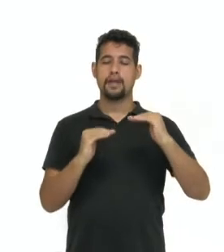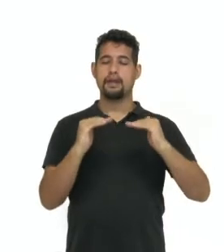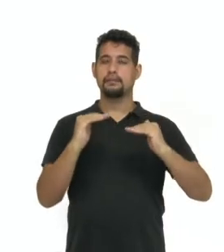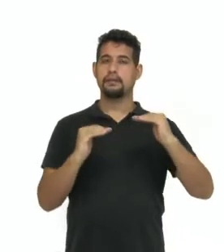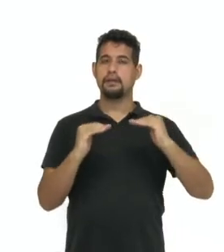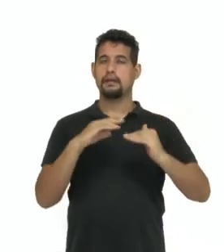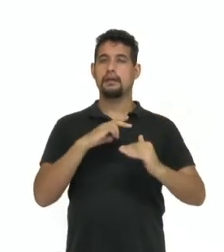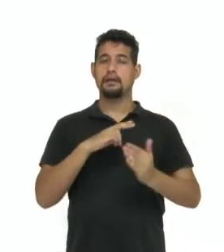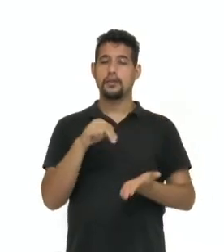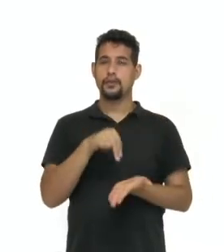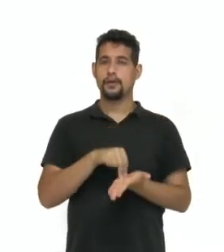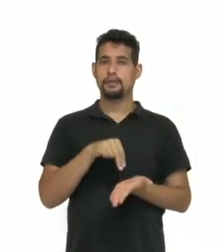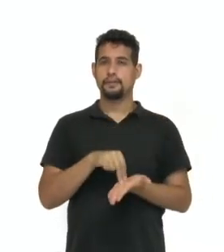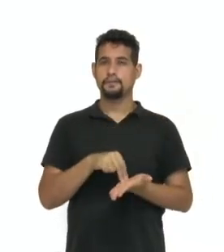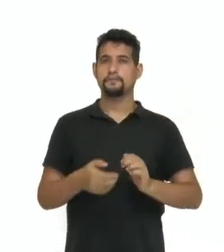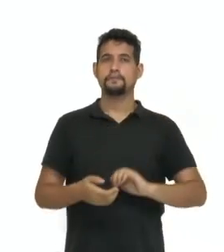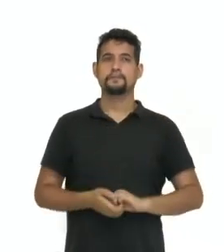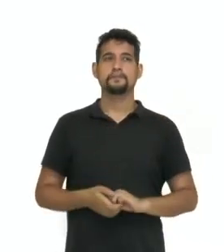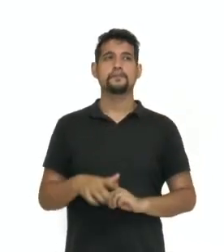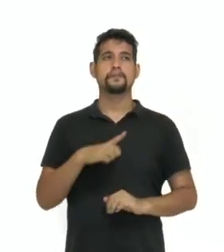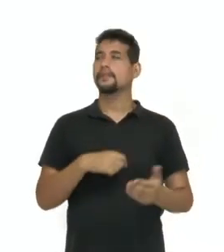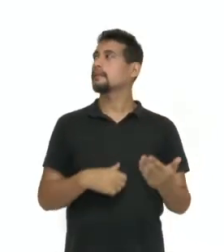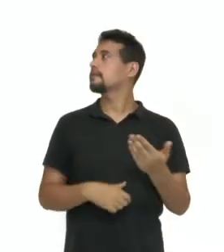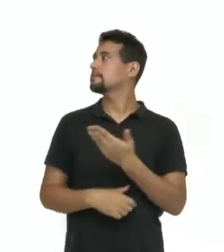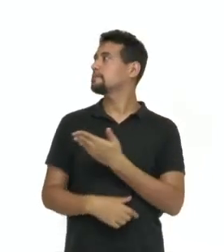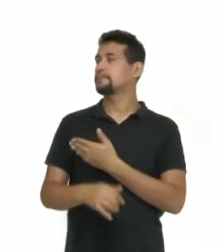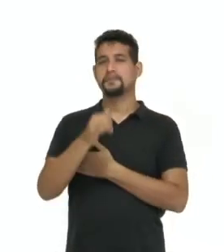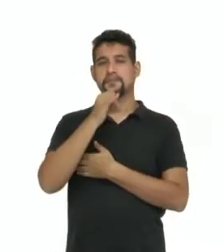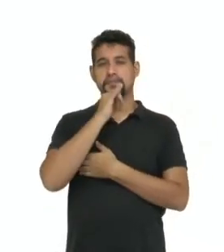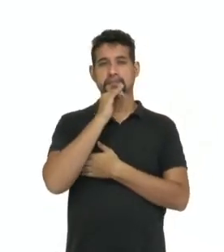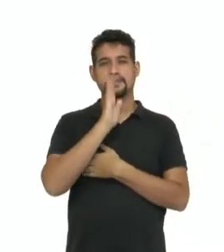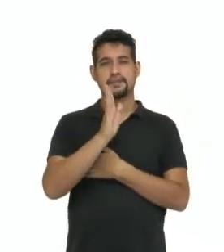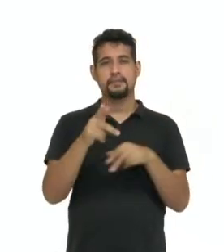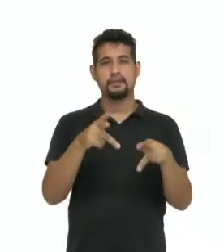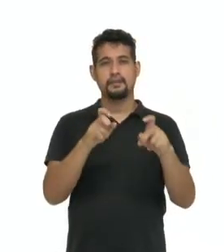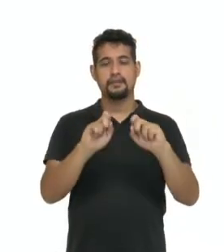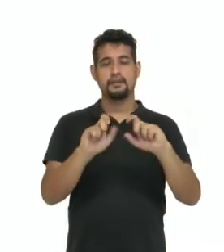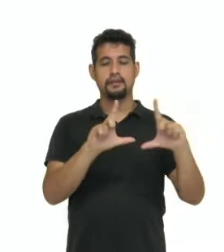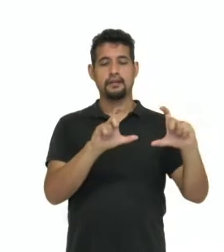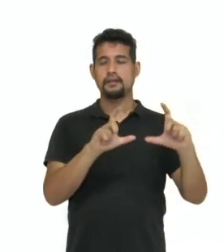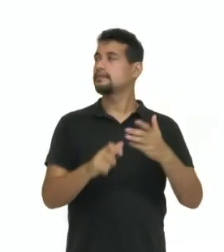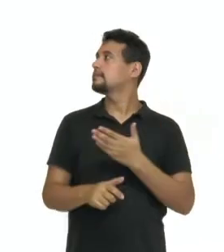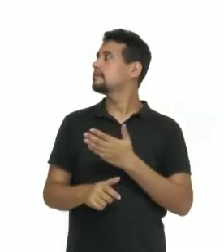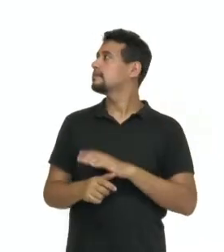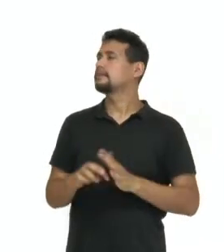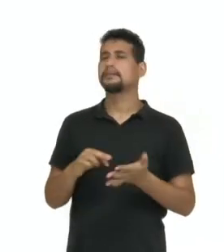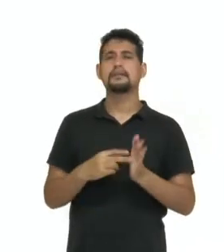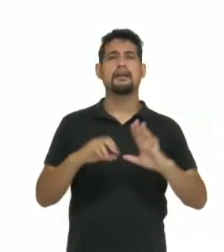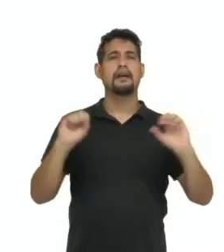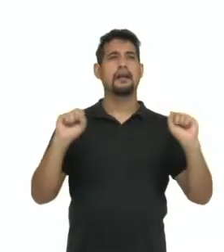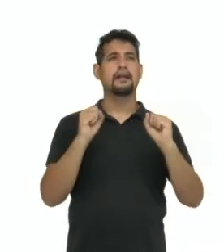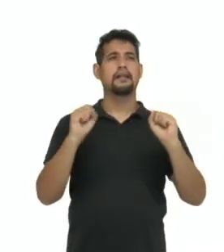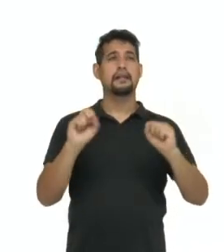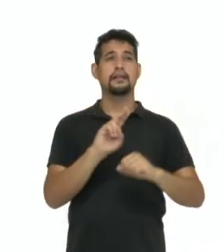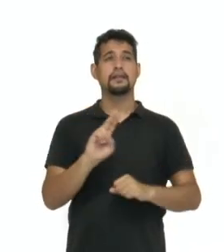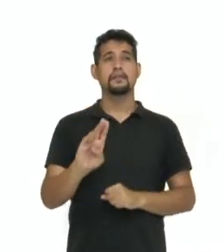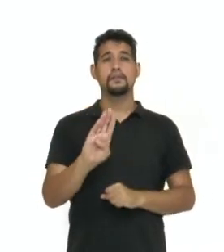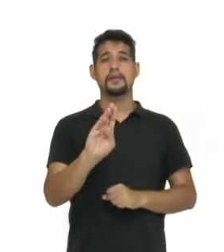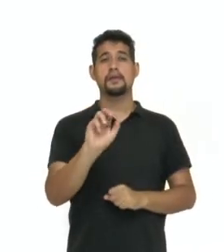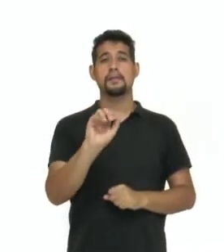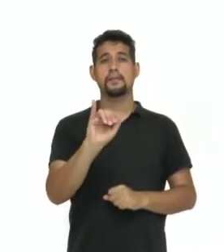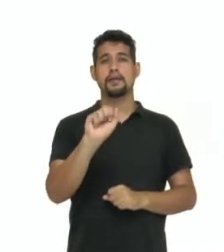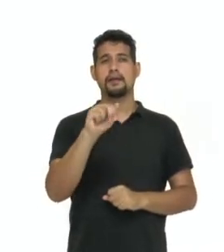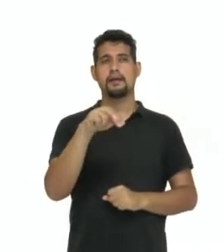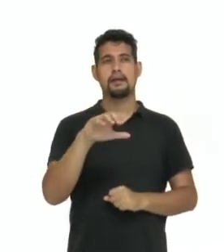a nota. E aqui a gente tem um exemplo, observem a imagem, né? Que a atleta Bianca